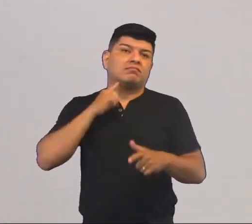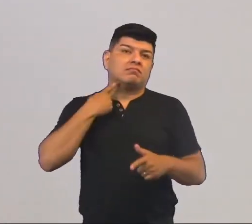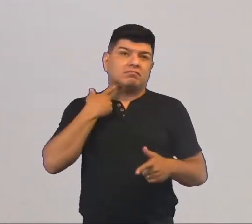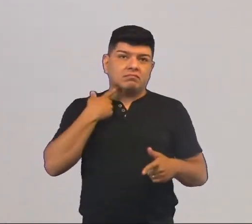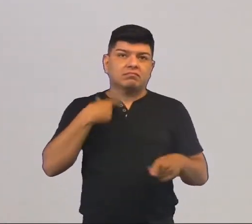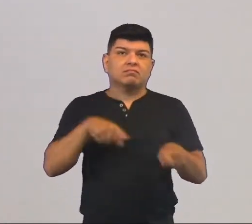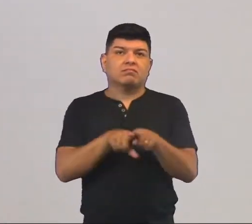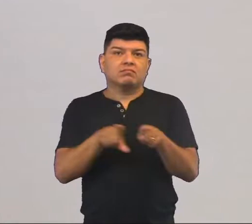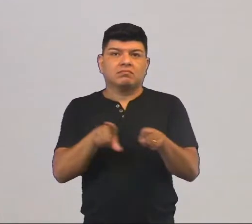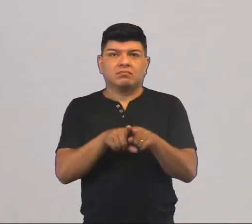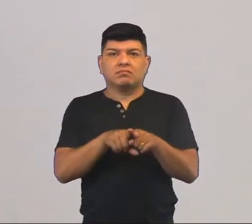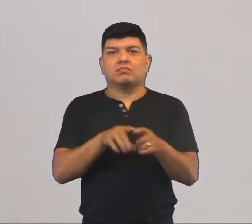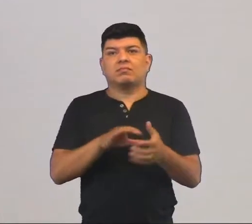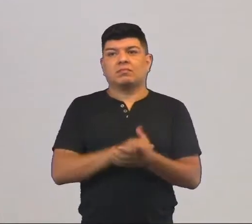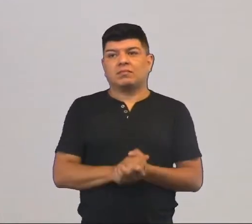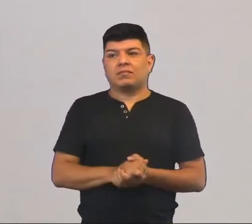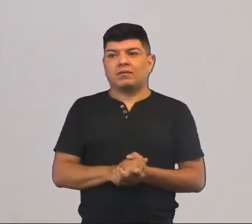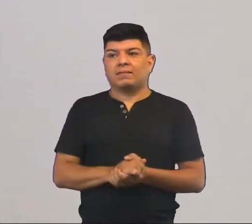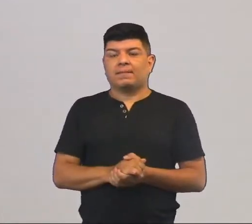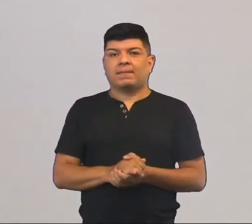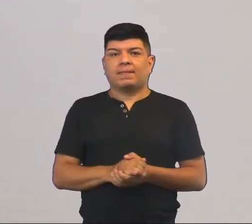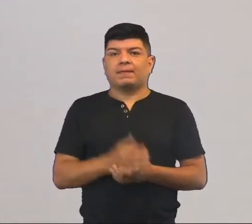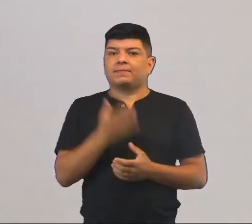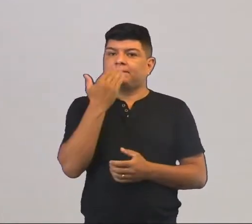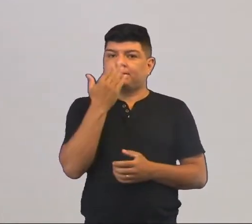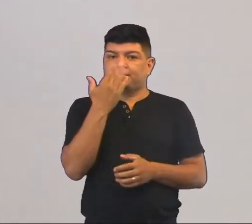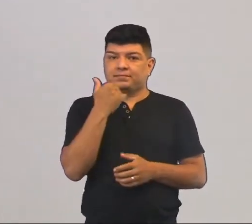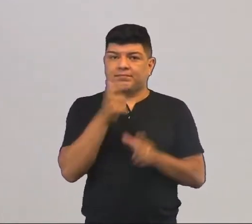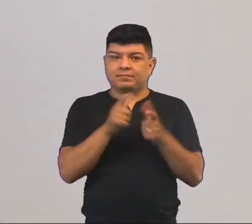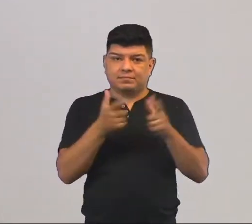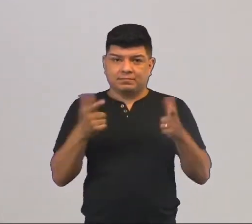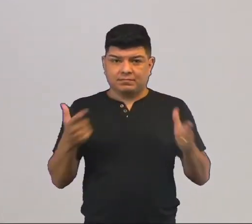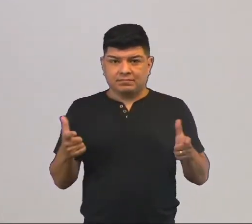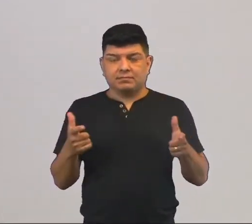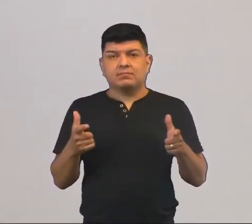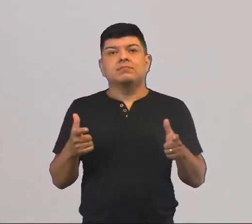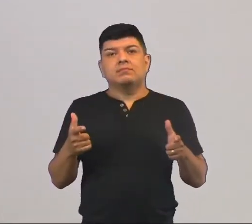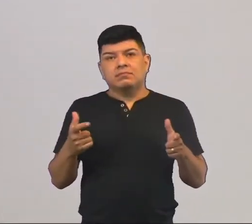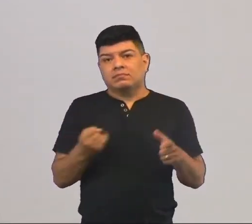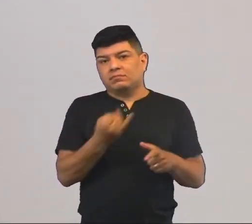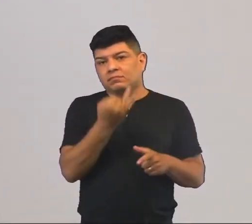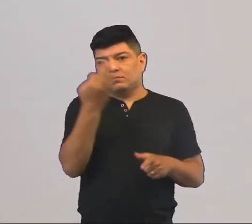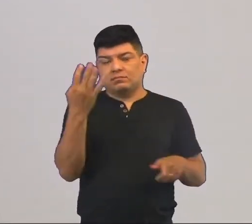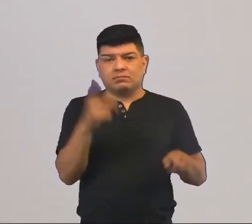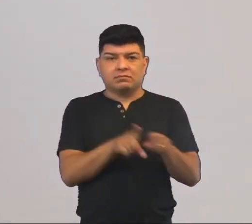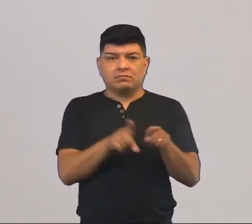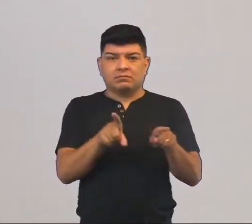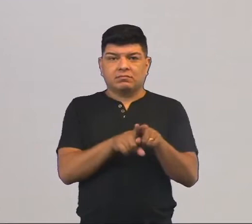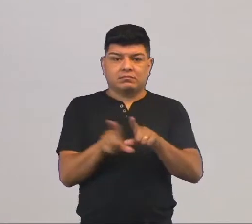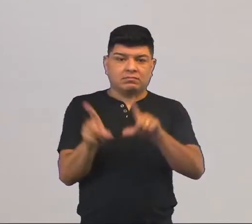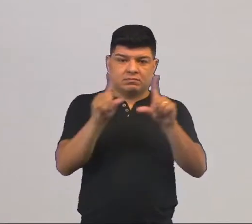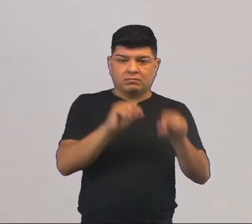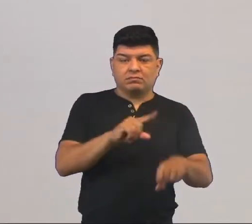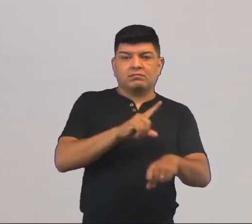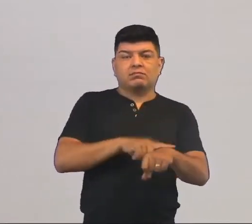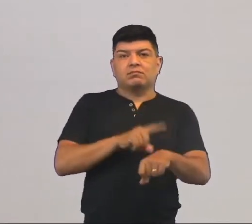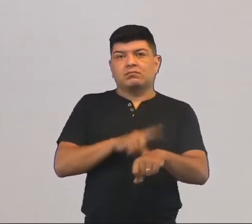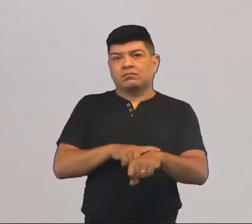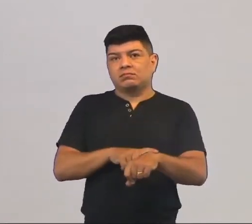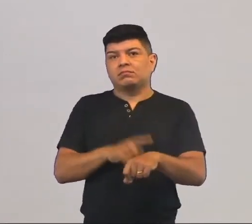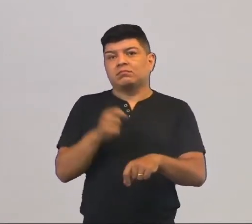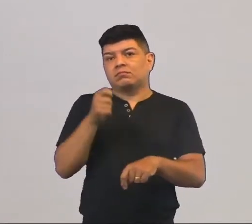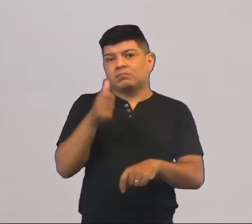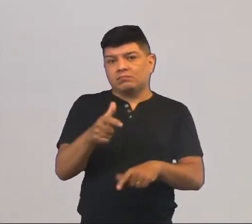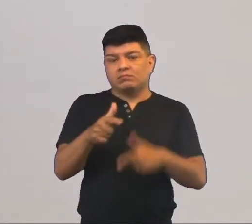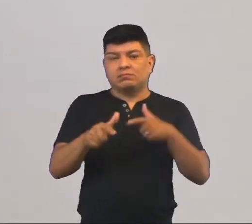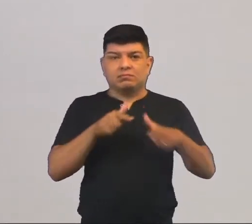também a questão do meio ambiente, a produção de alimento em larga escala, em grande quantidade e no curto período de tempo, com